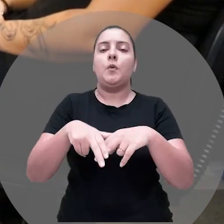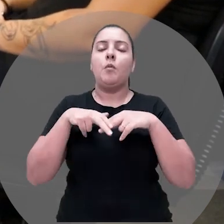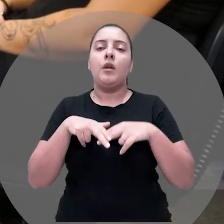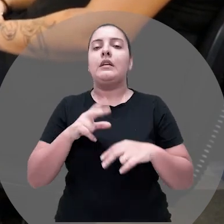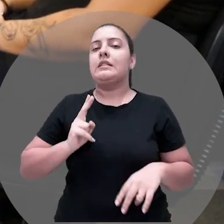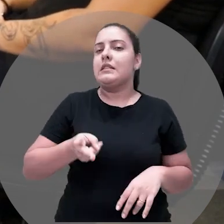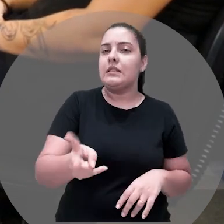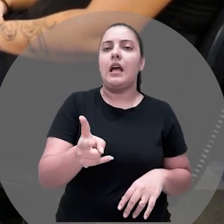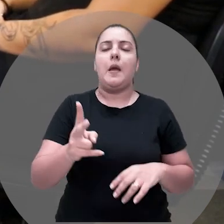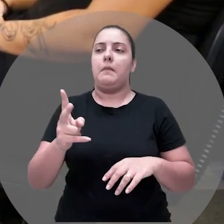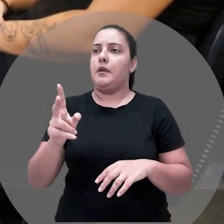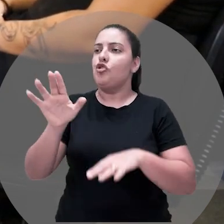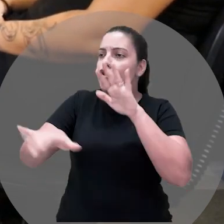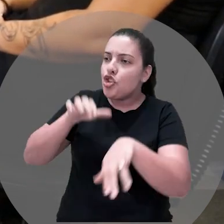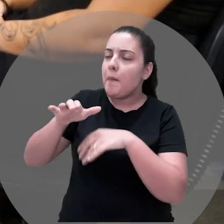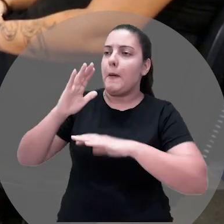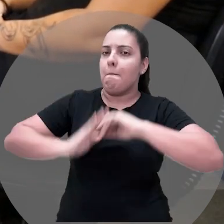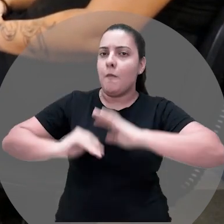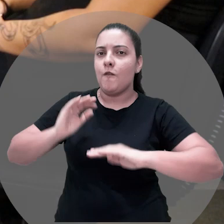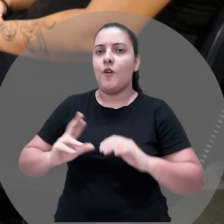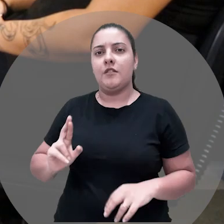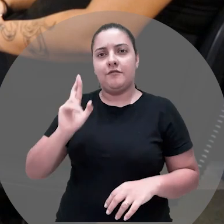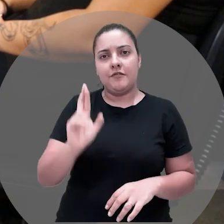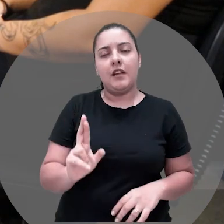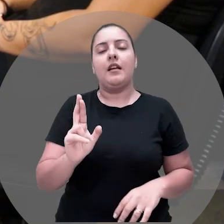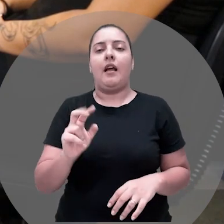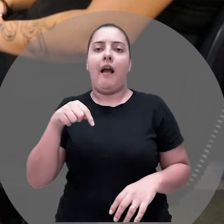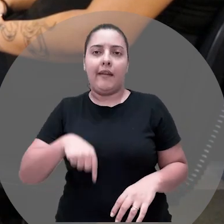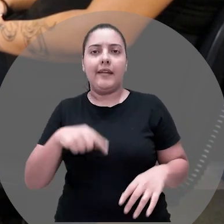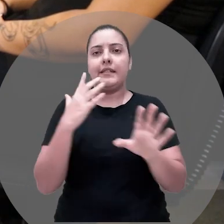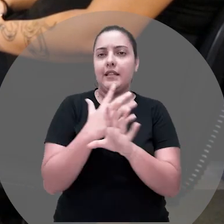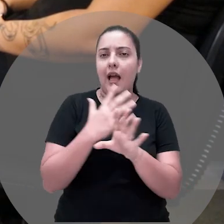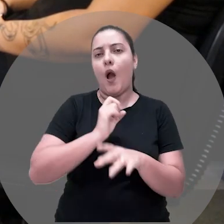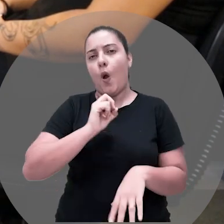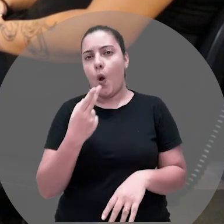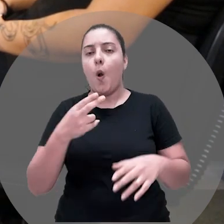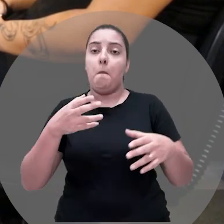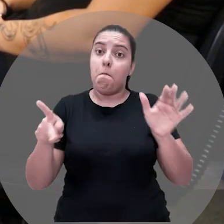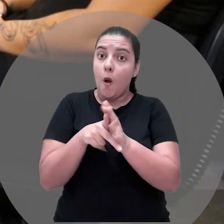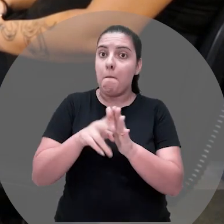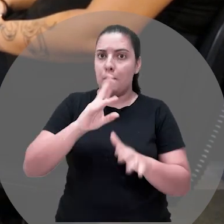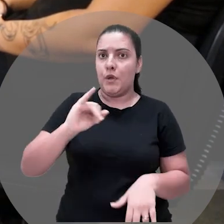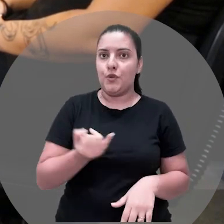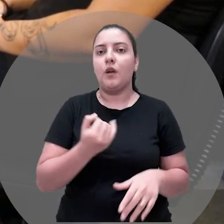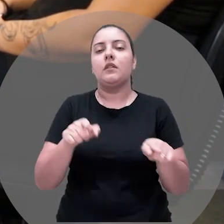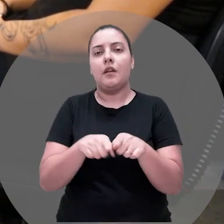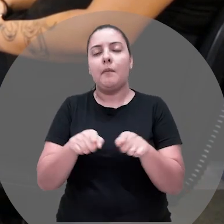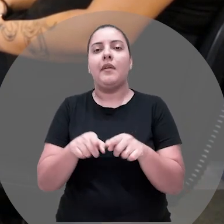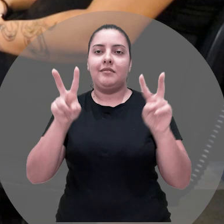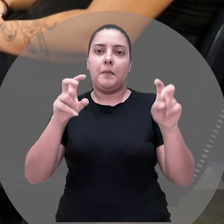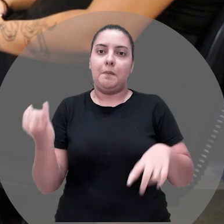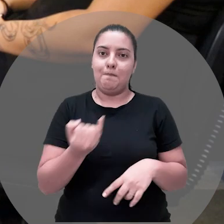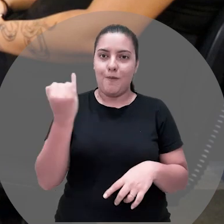então a gente sempre busca profissionais pessoas referência do território da cidade né para poder falar sobre essas questões